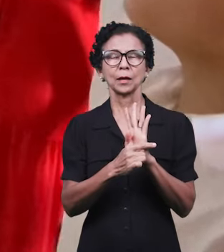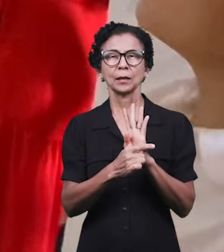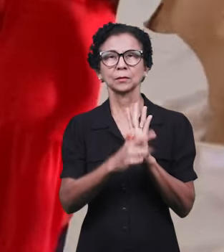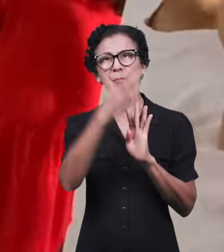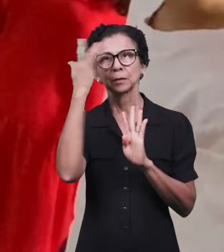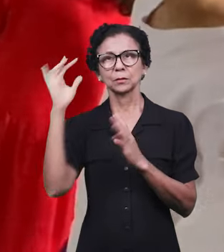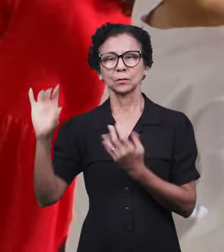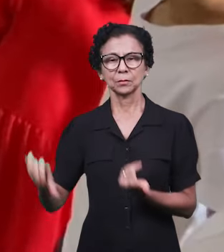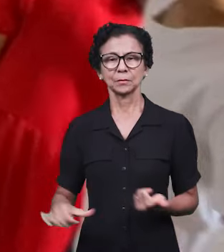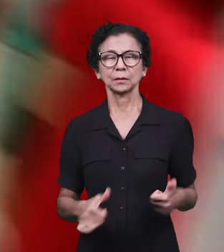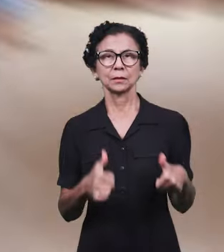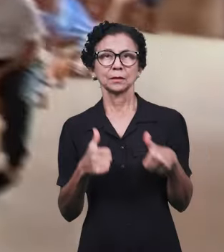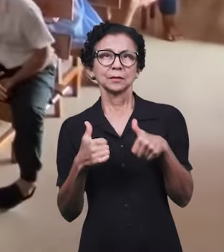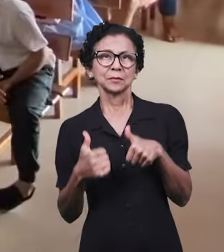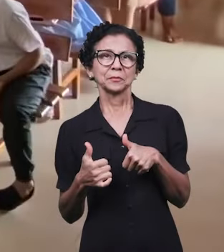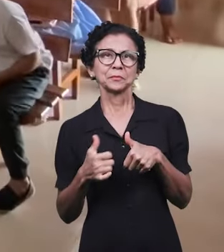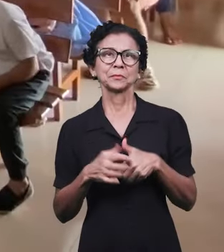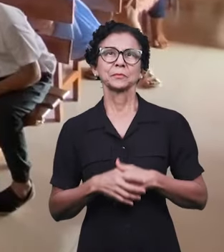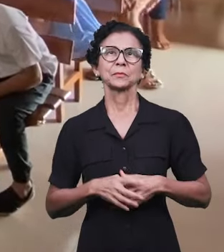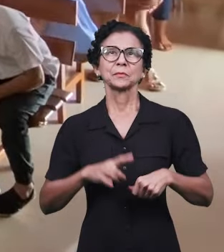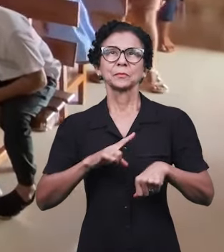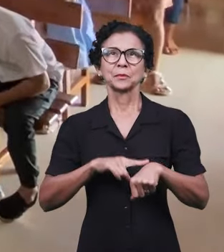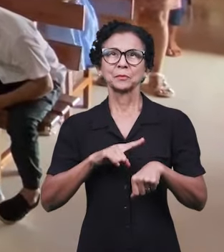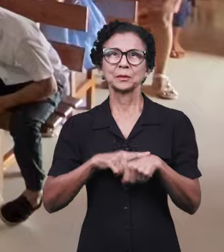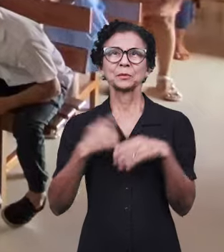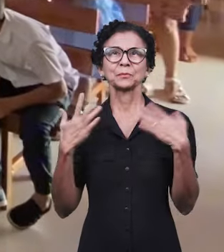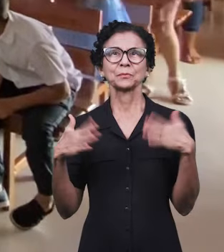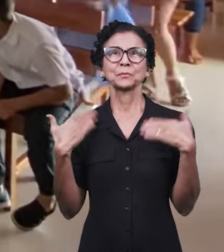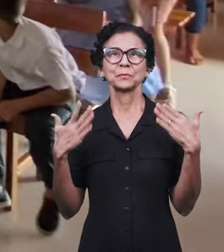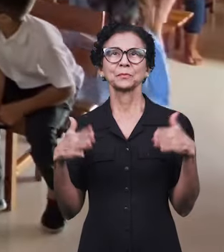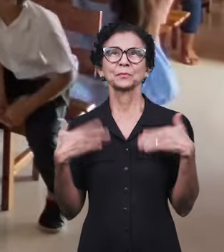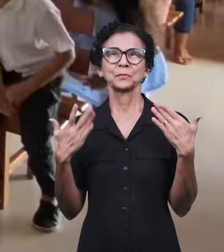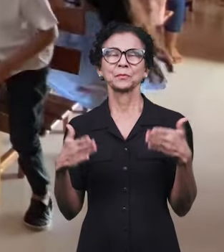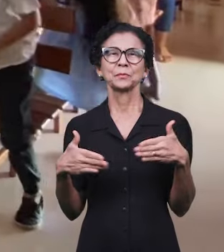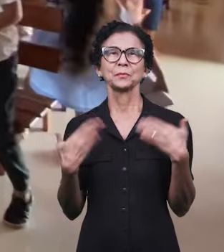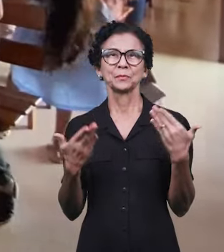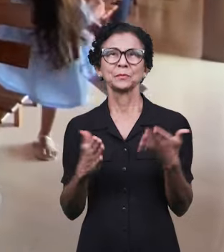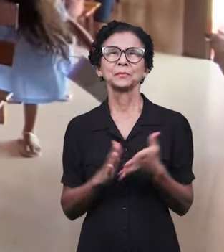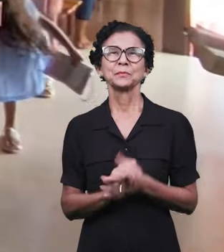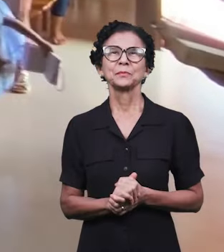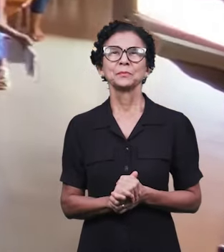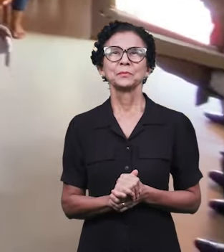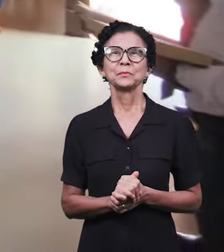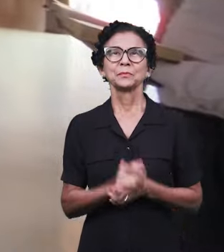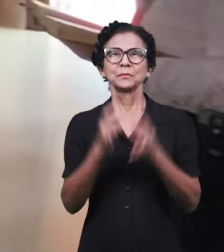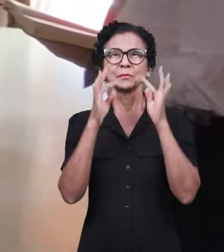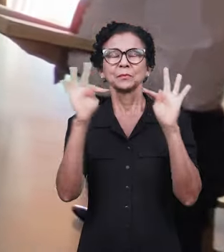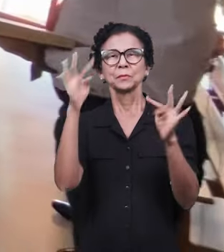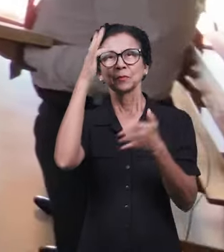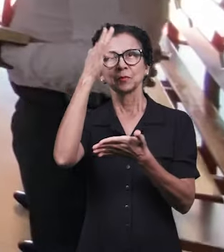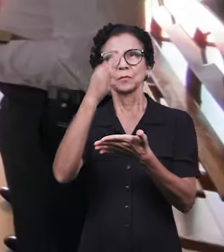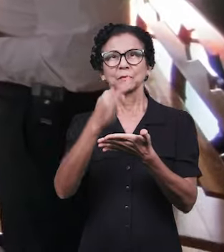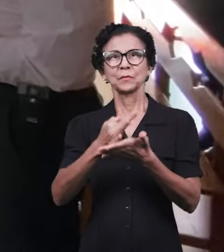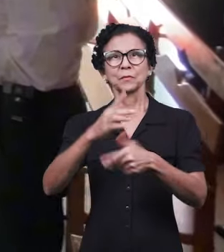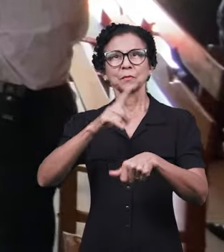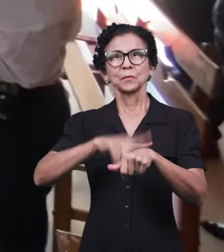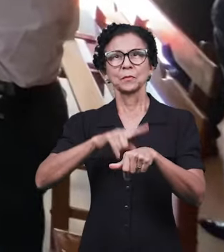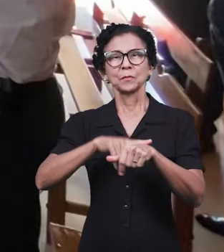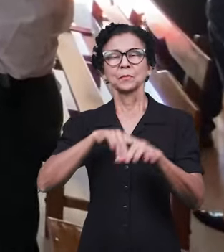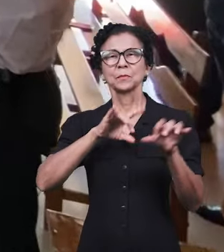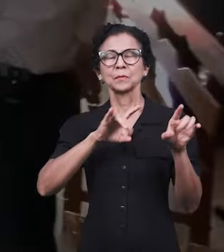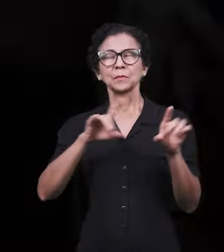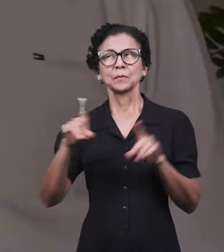revelado pelo Senhor. Esse ato foi seguido pela Ceia do Senhor, onde todos os irmãos presentes compartilharam da comunhão e do amor